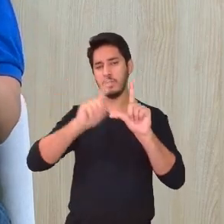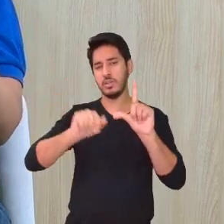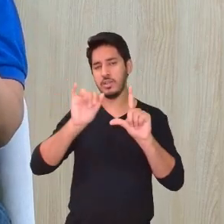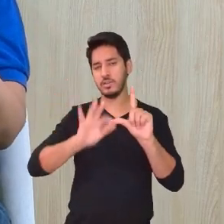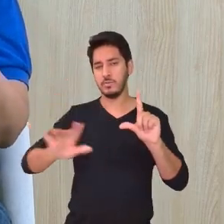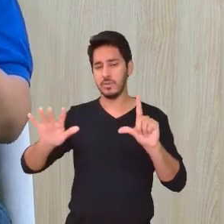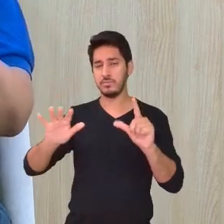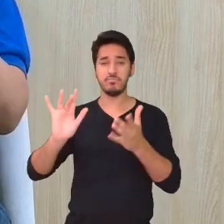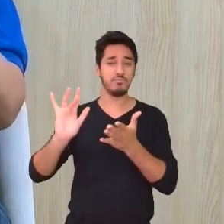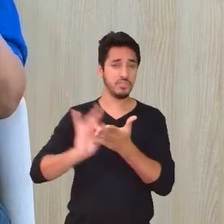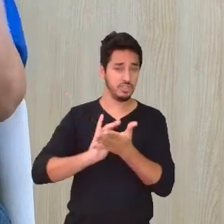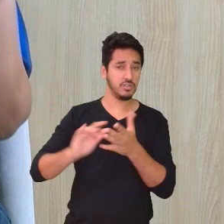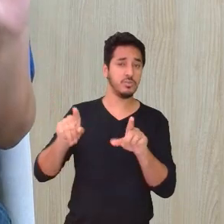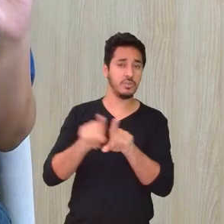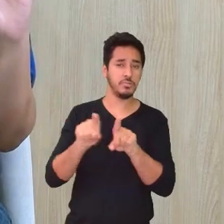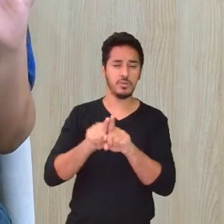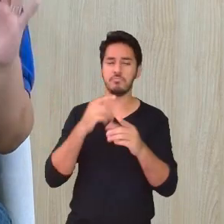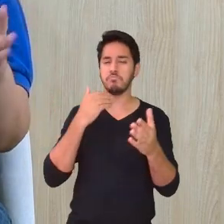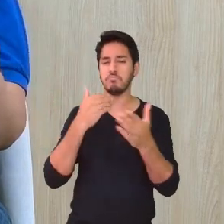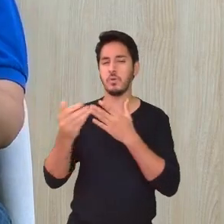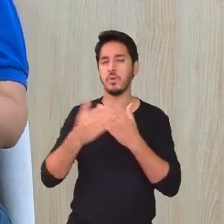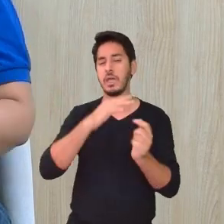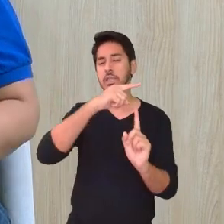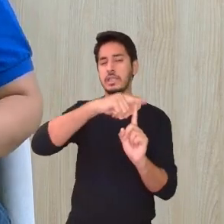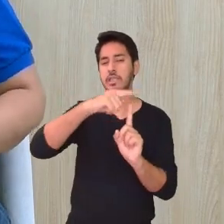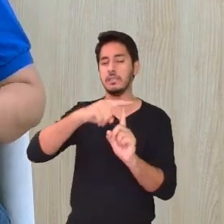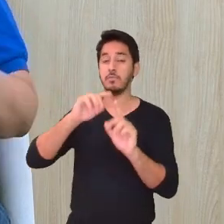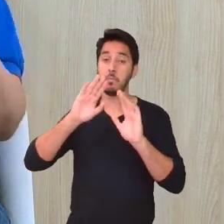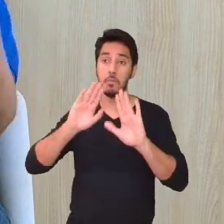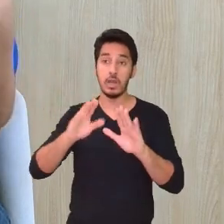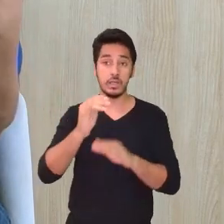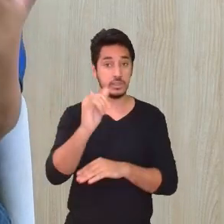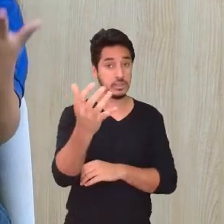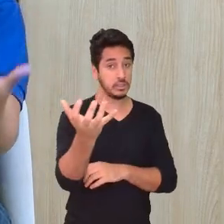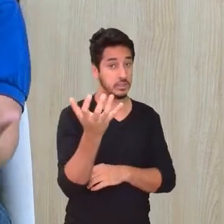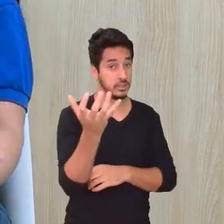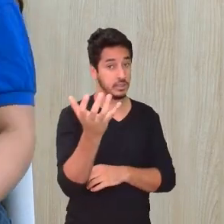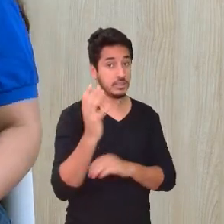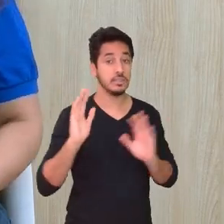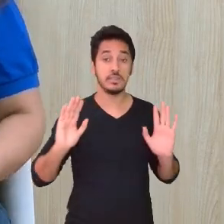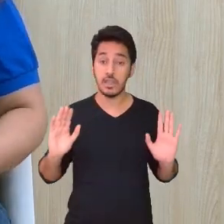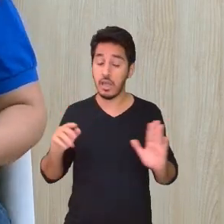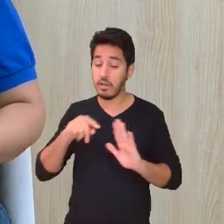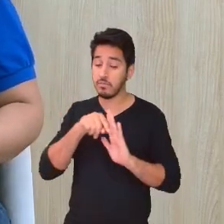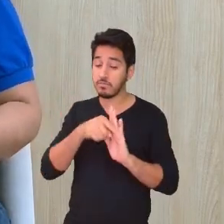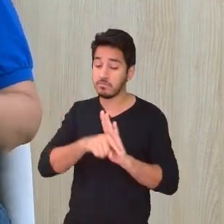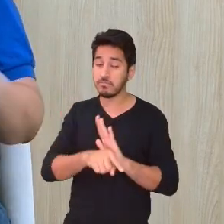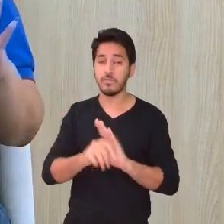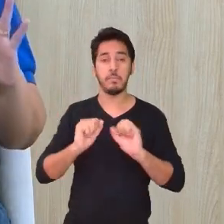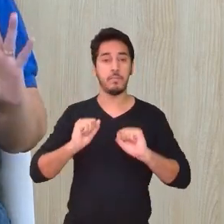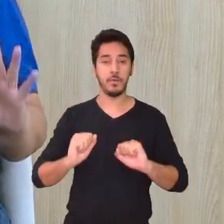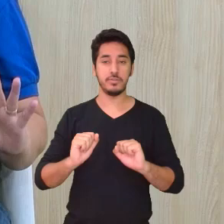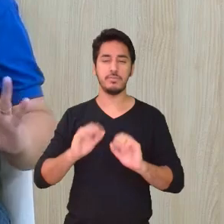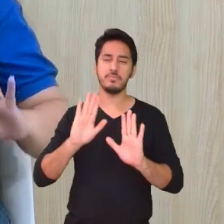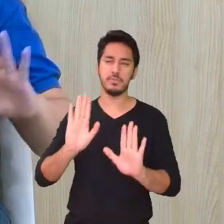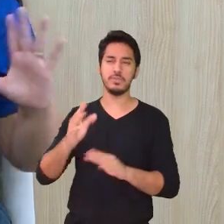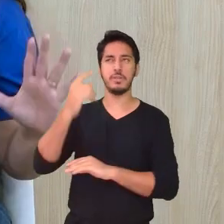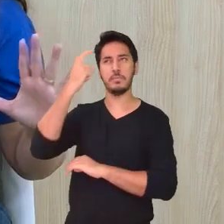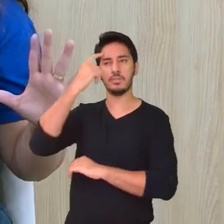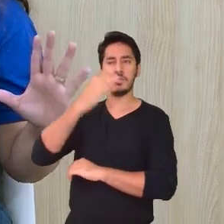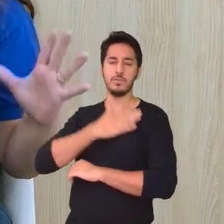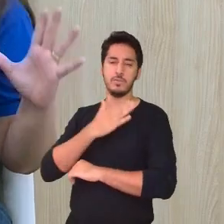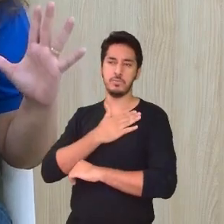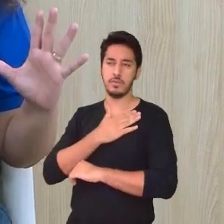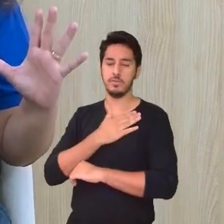letramento digital. Qualquer tipo de letramento, mas se quiser aprofundar no letramento digital, vai ser legal. Eu já tinha pensado no meu